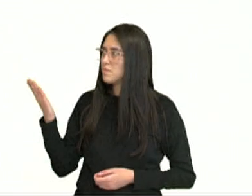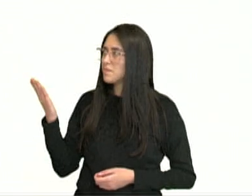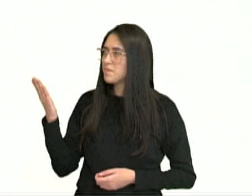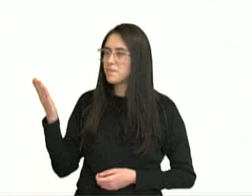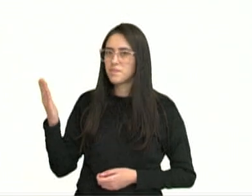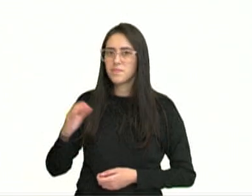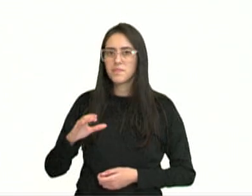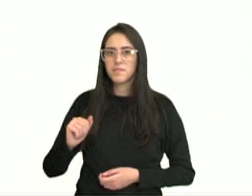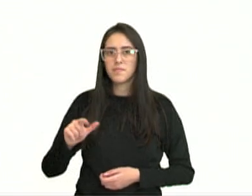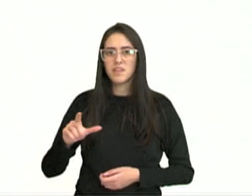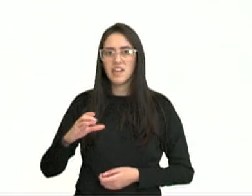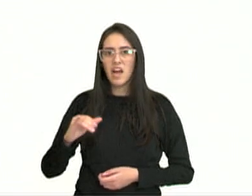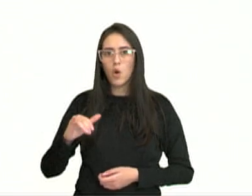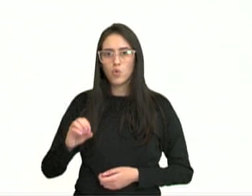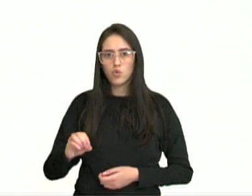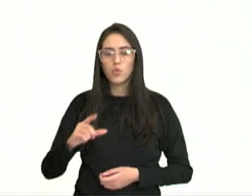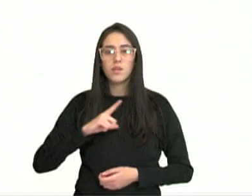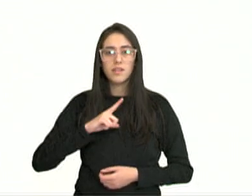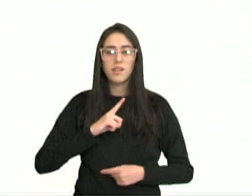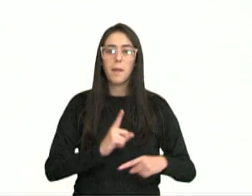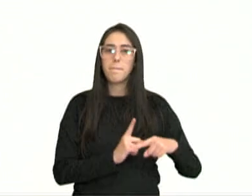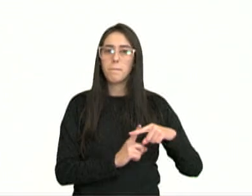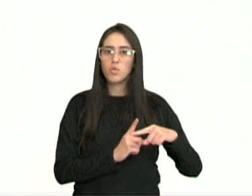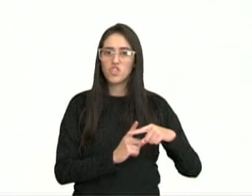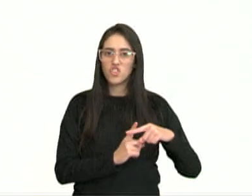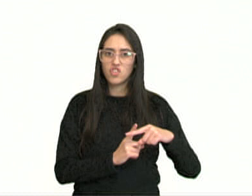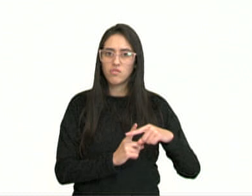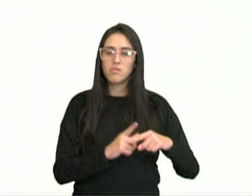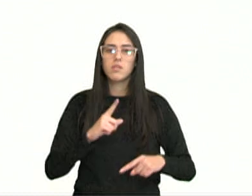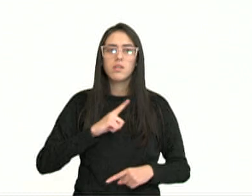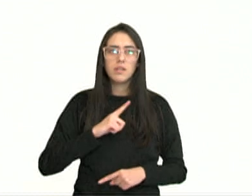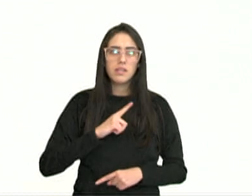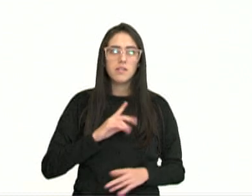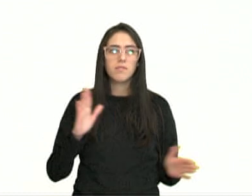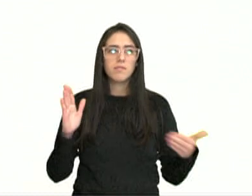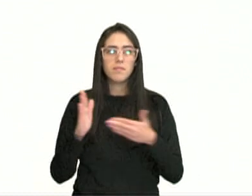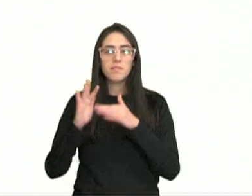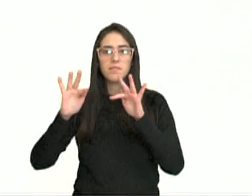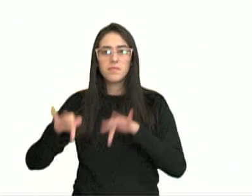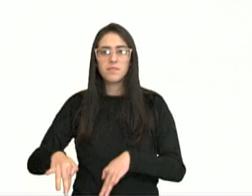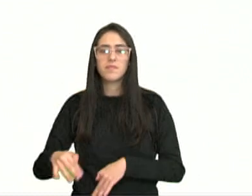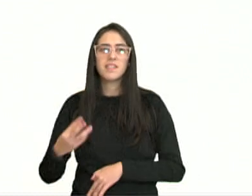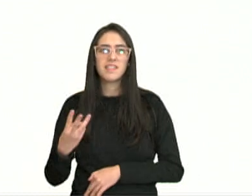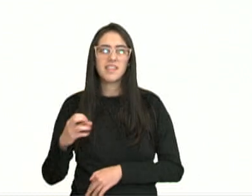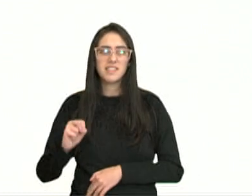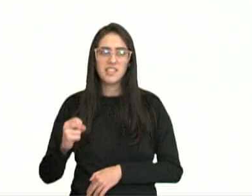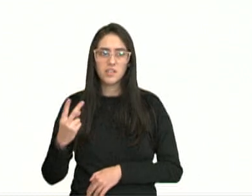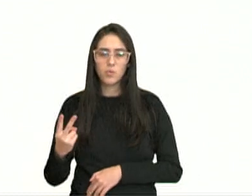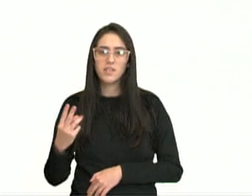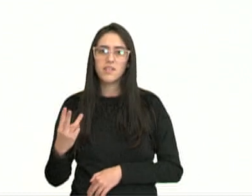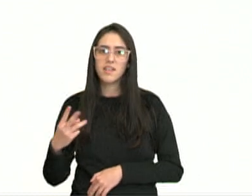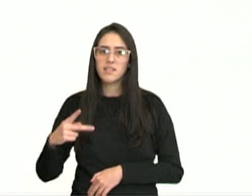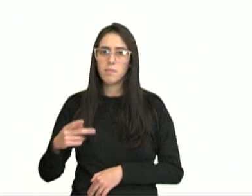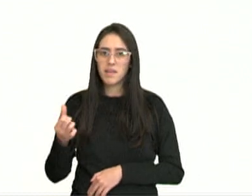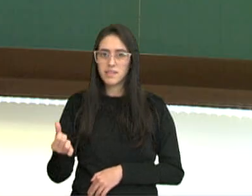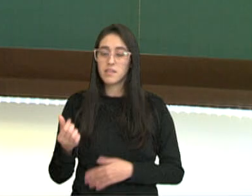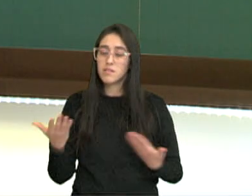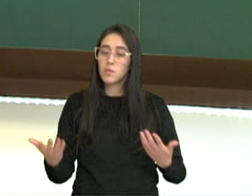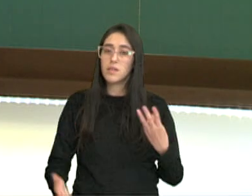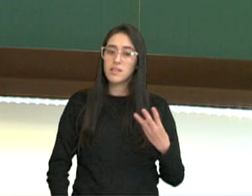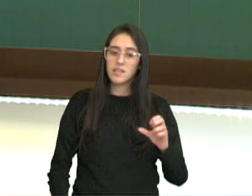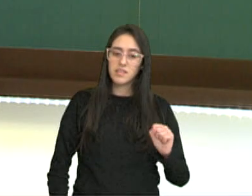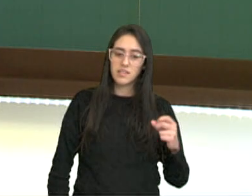que é um íon positivo, o que a gente tem a distribuição dele lá? Termina em 3s2, 3p6. Então,